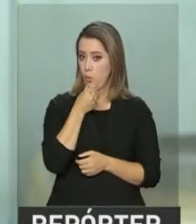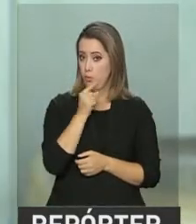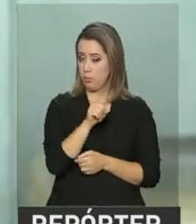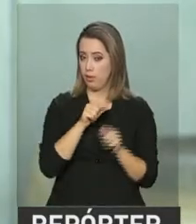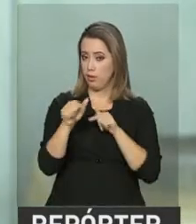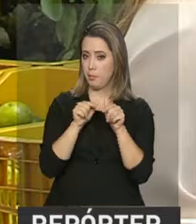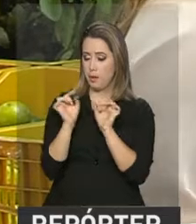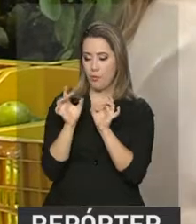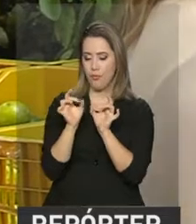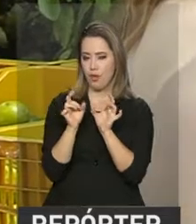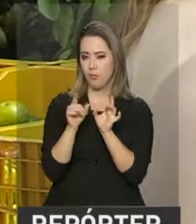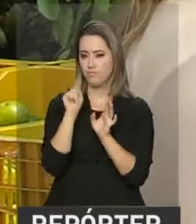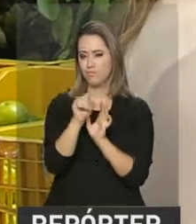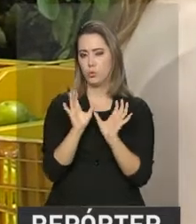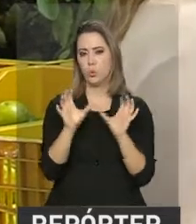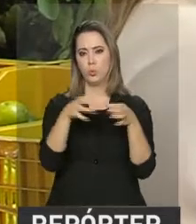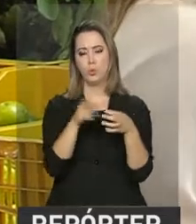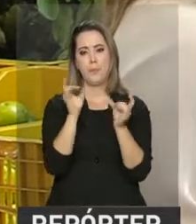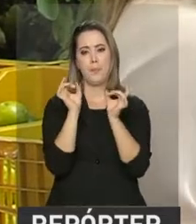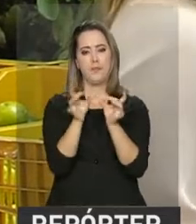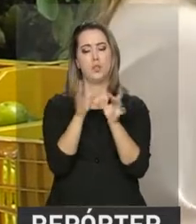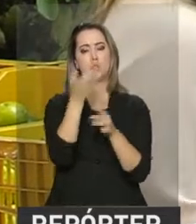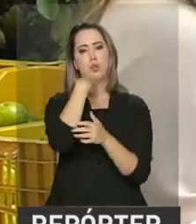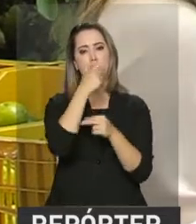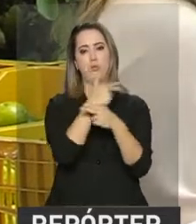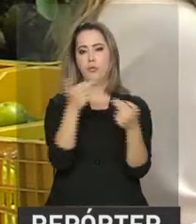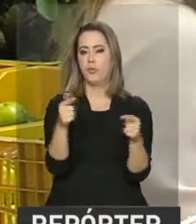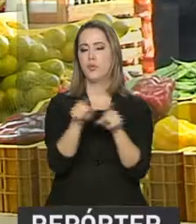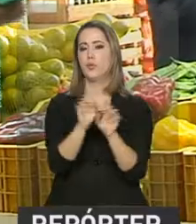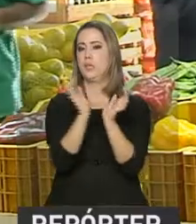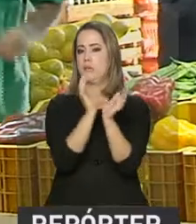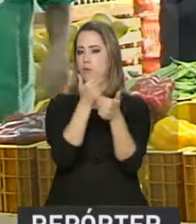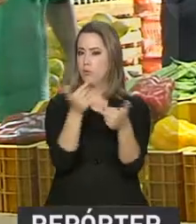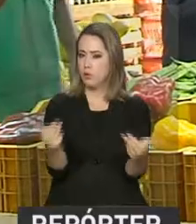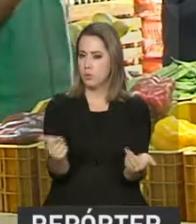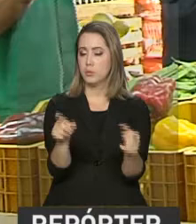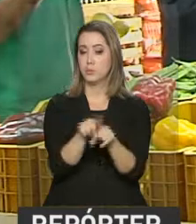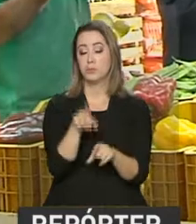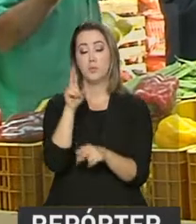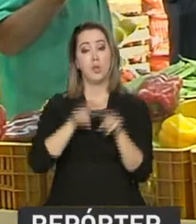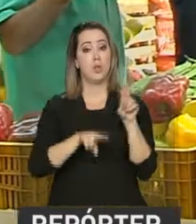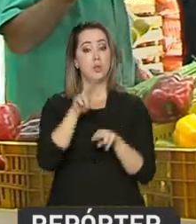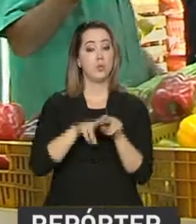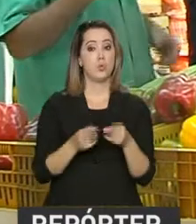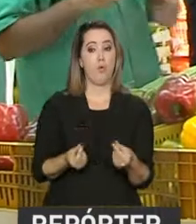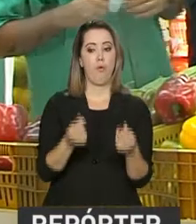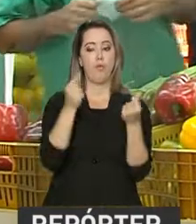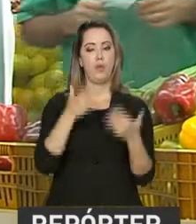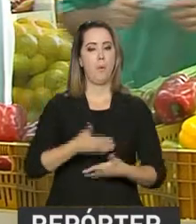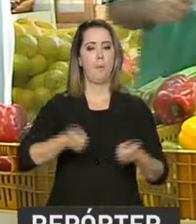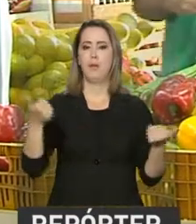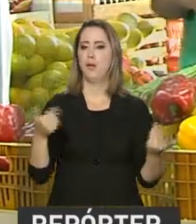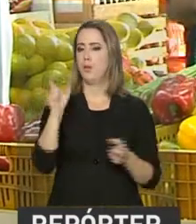trabalha com comércio. A especialidade são frutas, legumes e verduras. Em junho, o preço dos produtos aliviou o